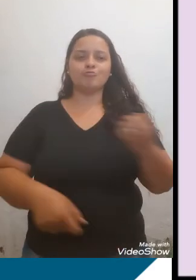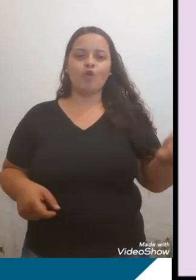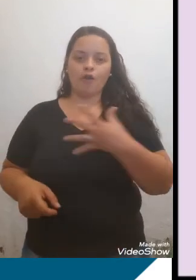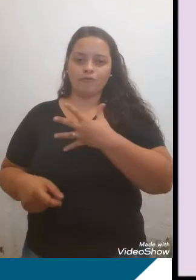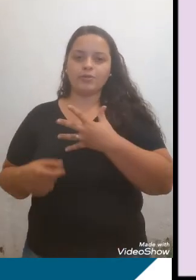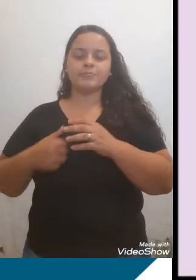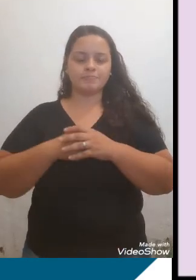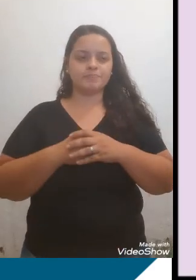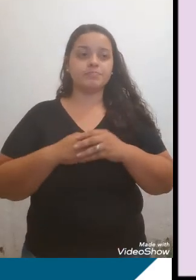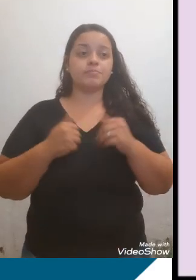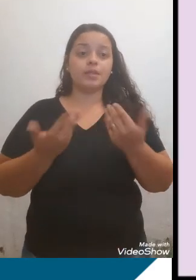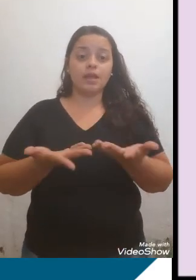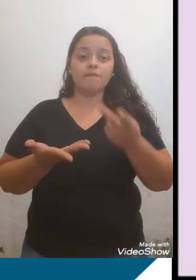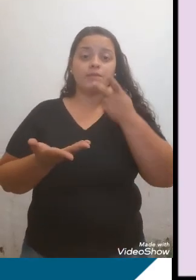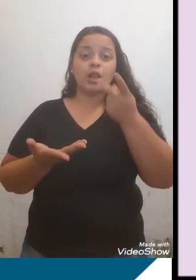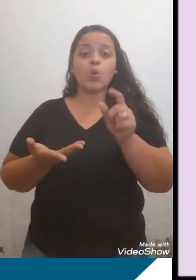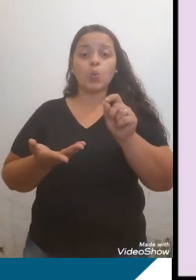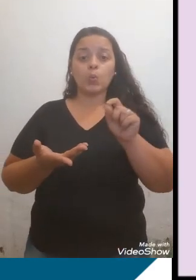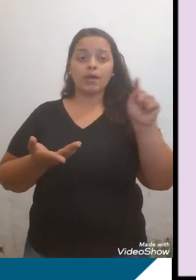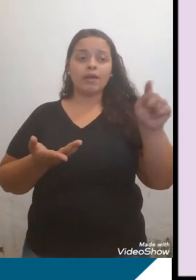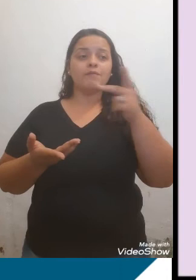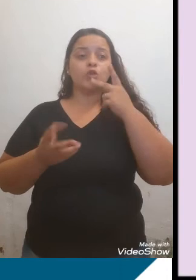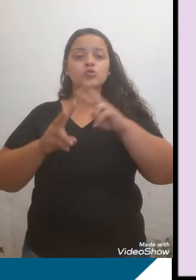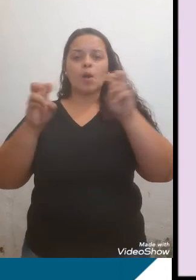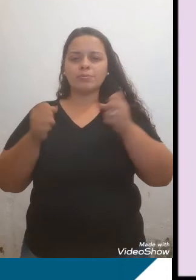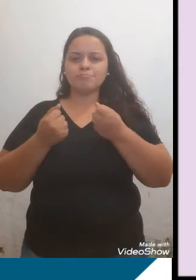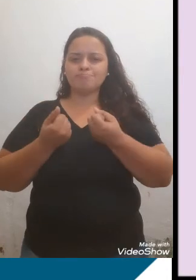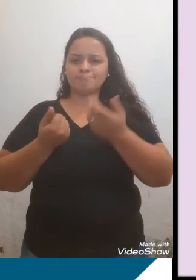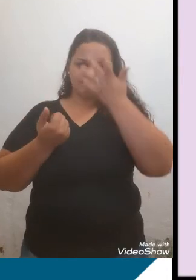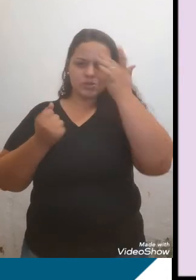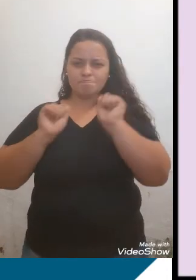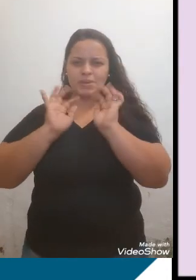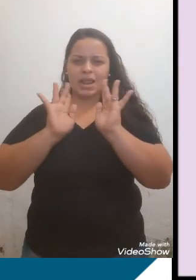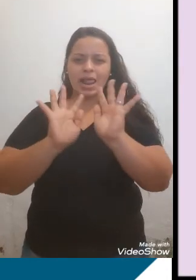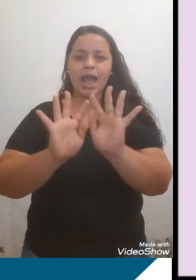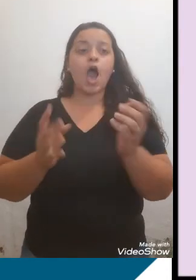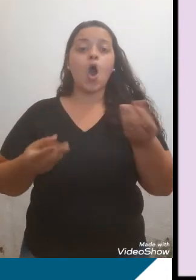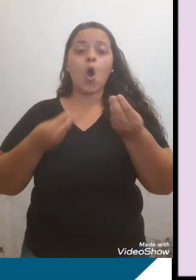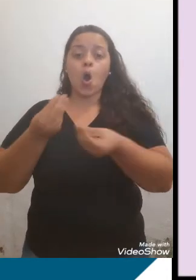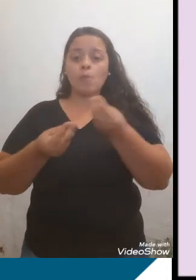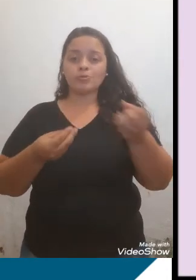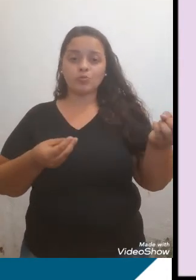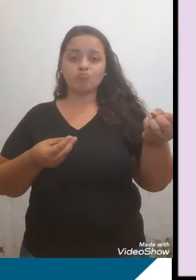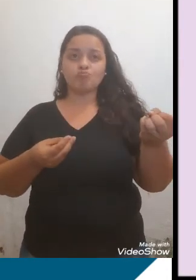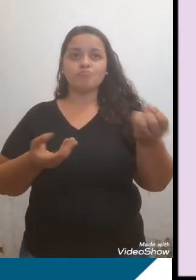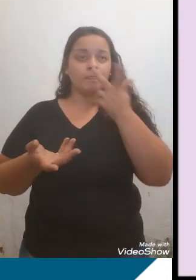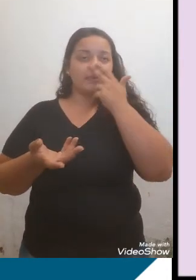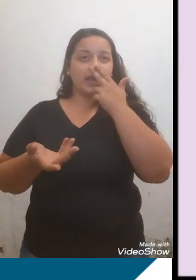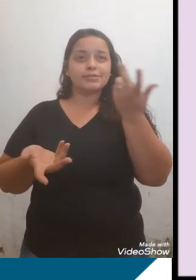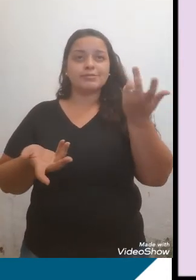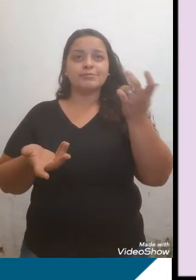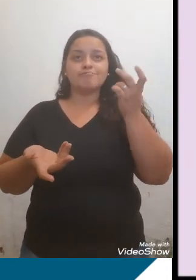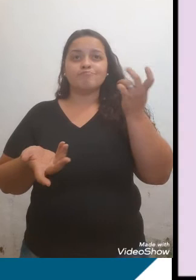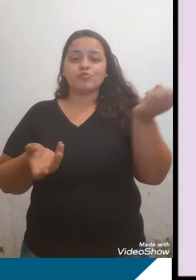nova. O Paul está falando com a gente aqui a respeito da multidão e como isso é uma novidade na vida urbana dentro